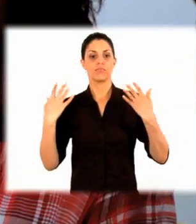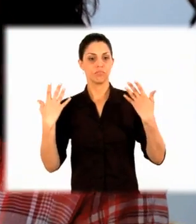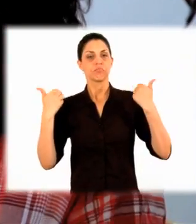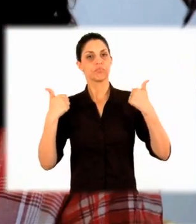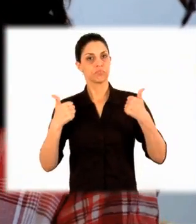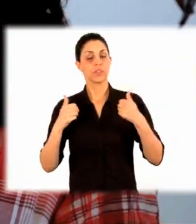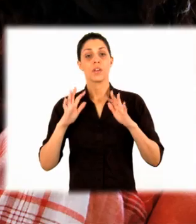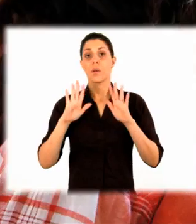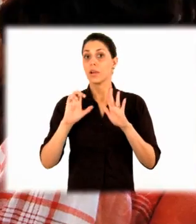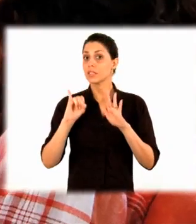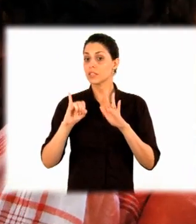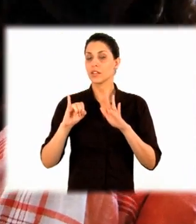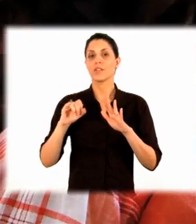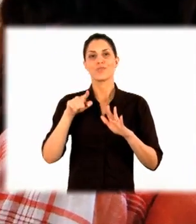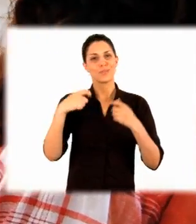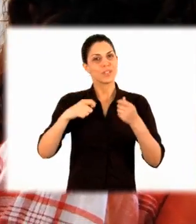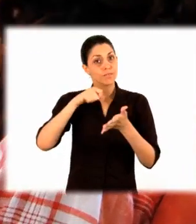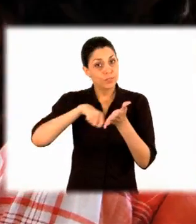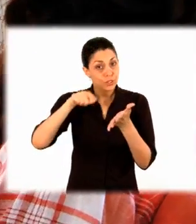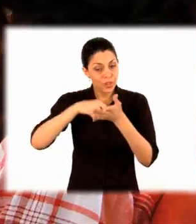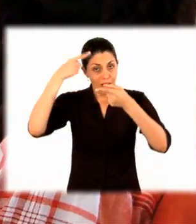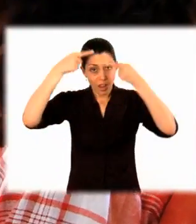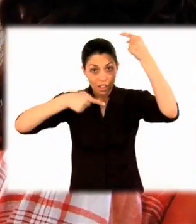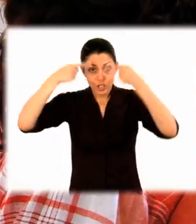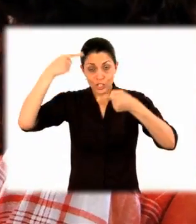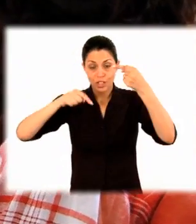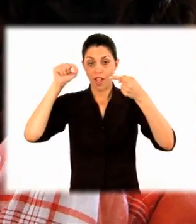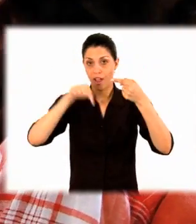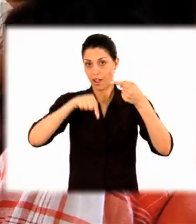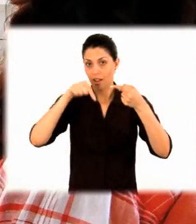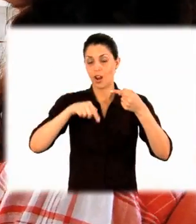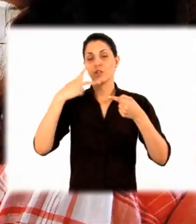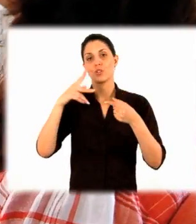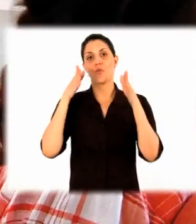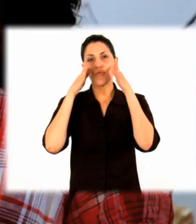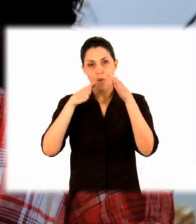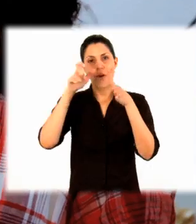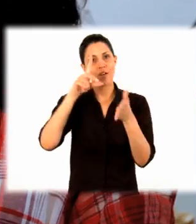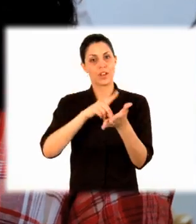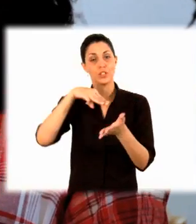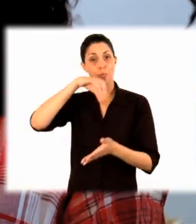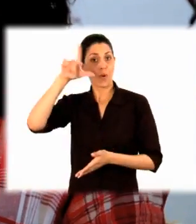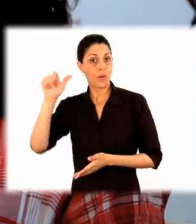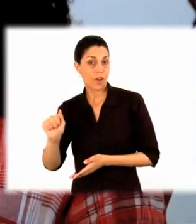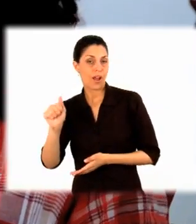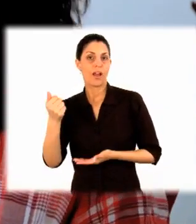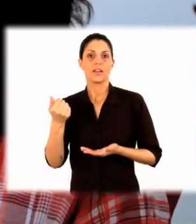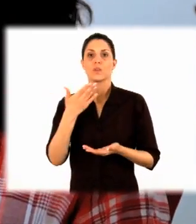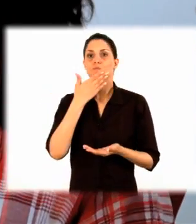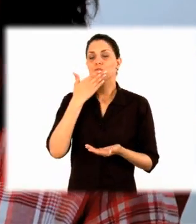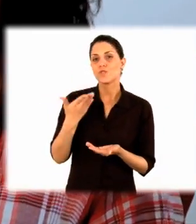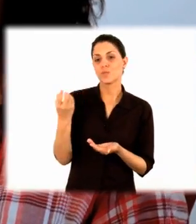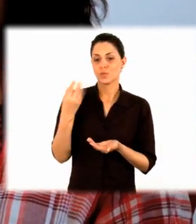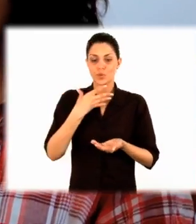ao corpo. Agora, se você vai ter que escrever sobre aquilo, e se o seu foco é realmente a